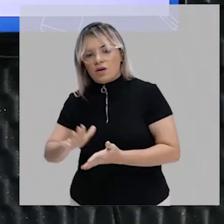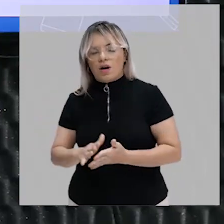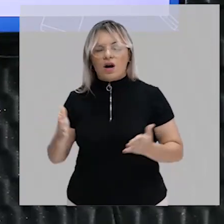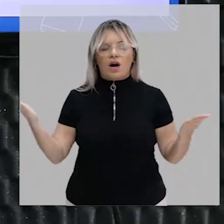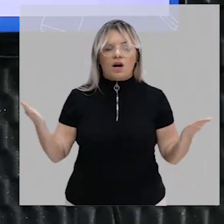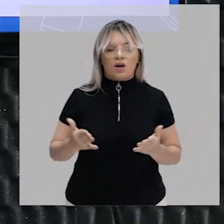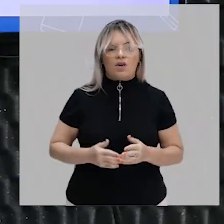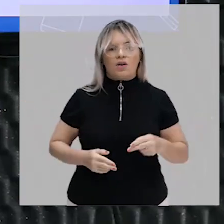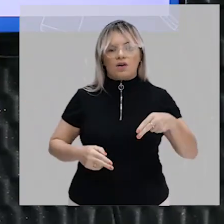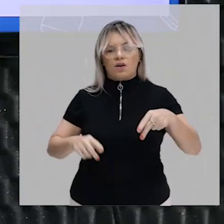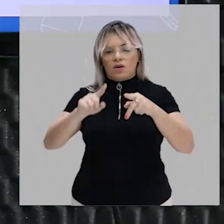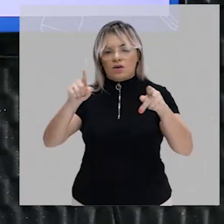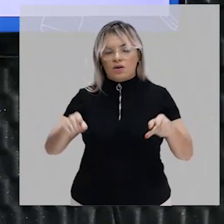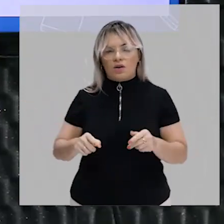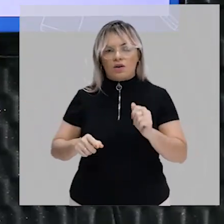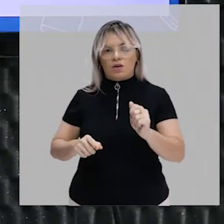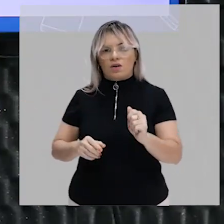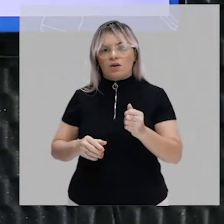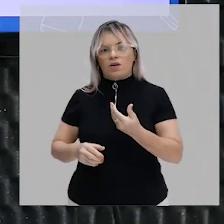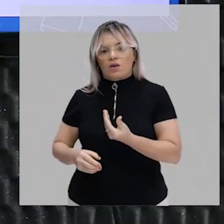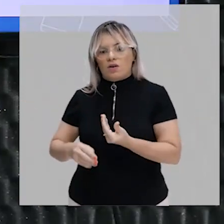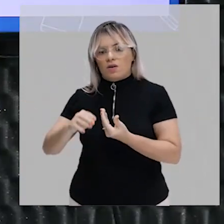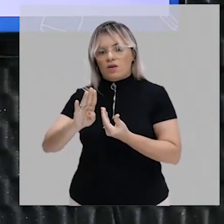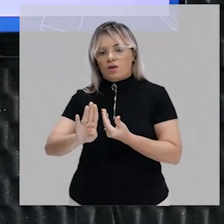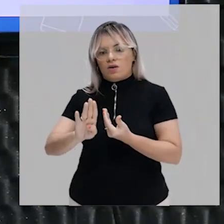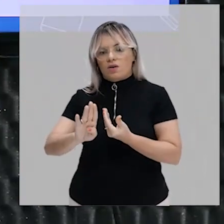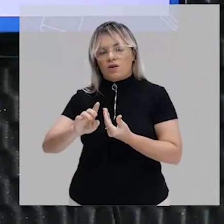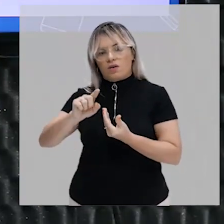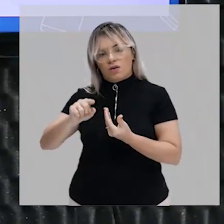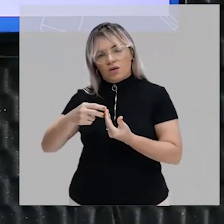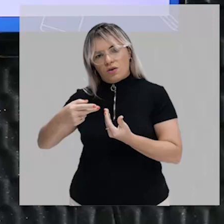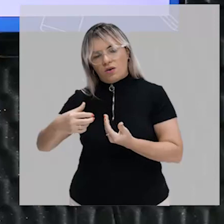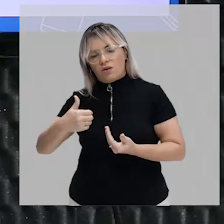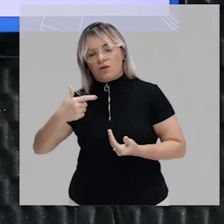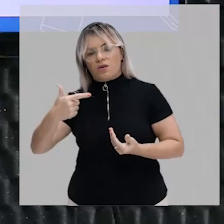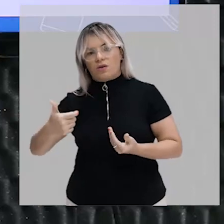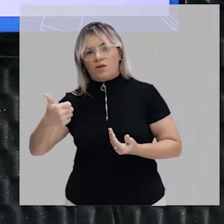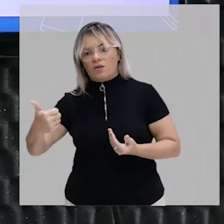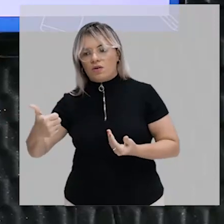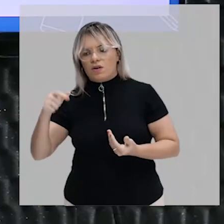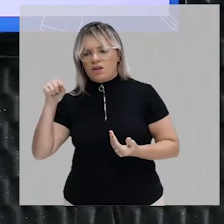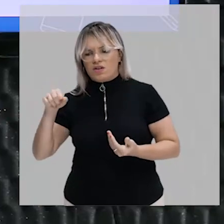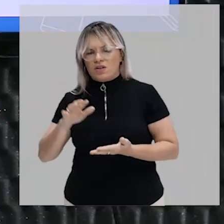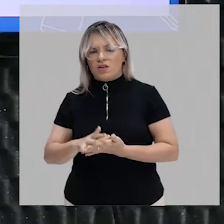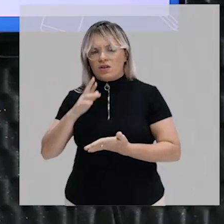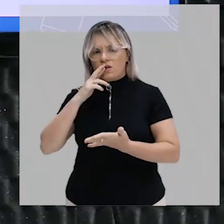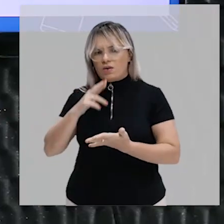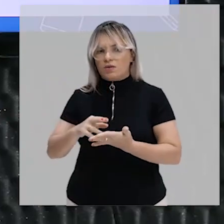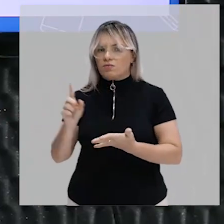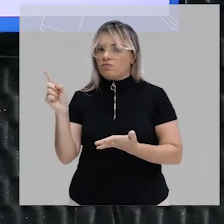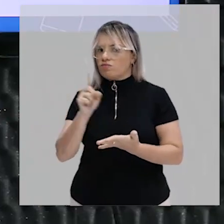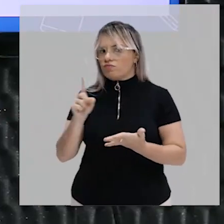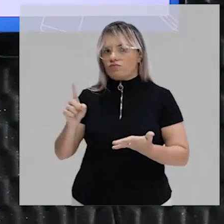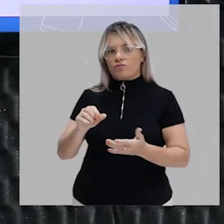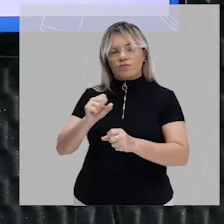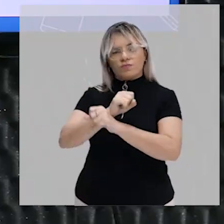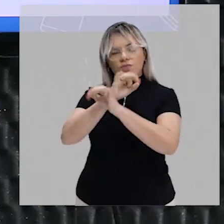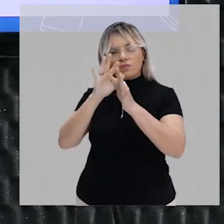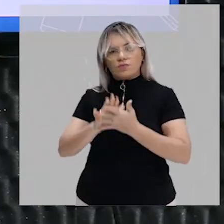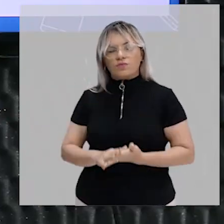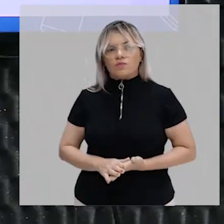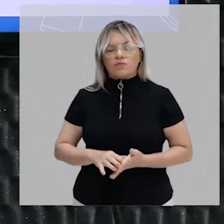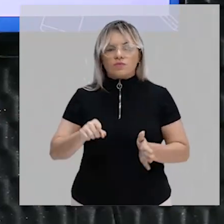21. Guardei. Isso aqui é a resposta? Claro que não. O problema me perguntou a quantidade